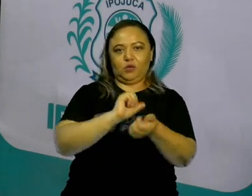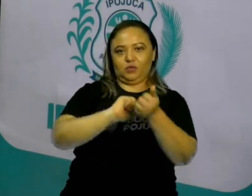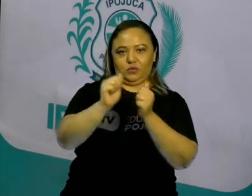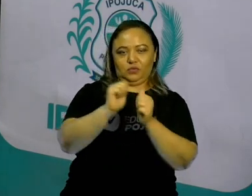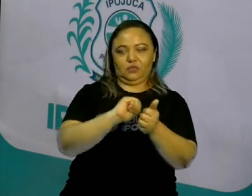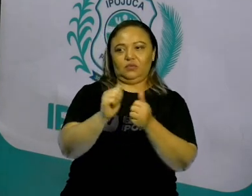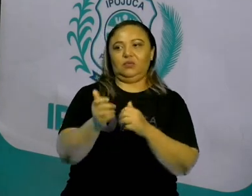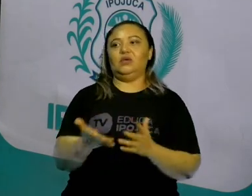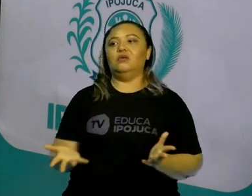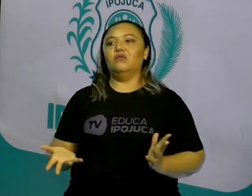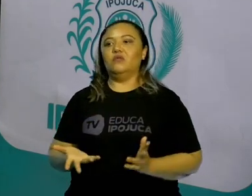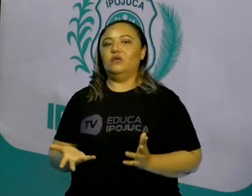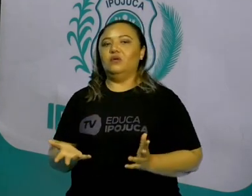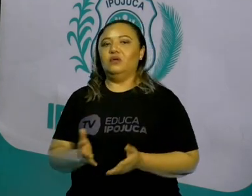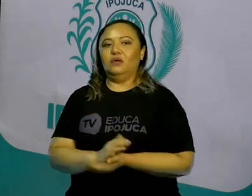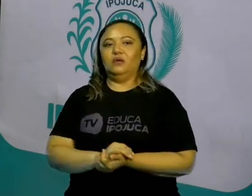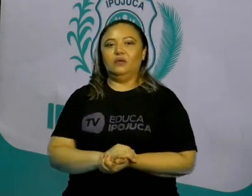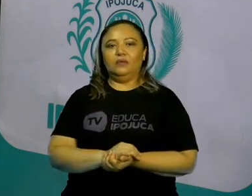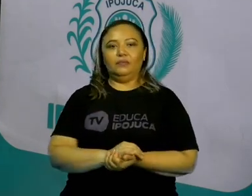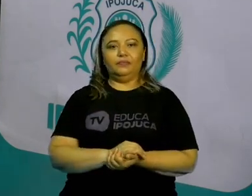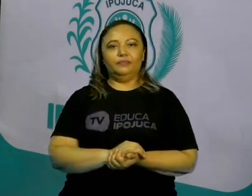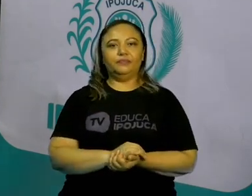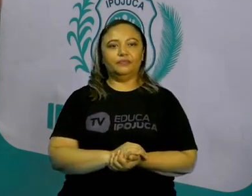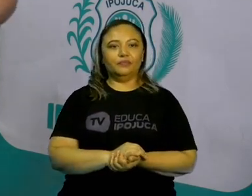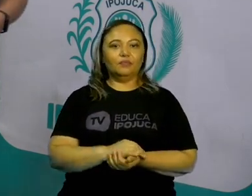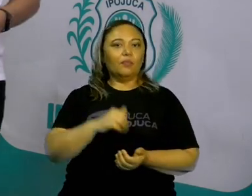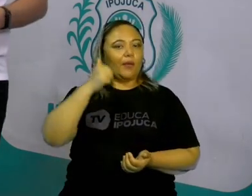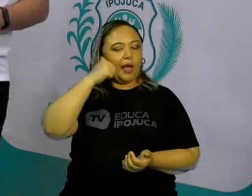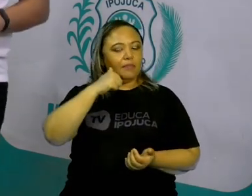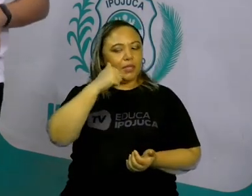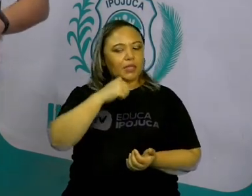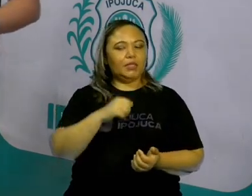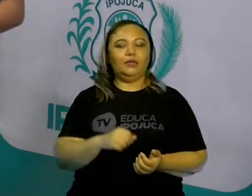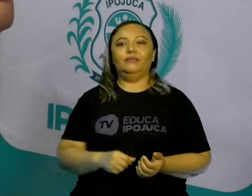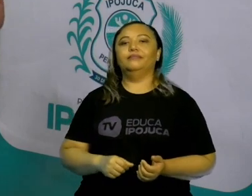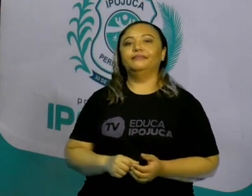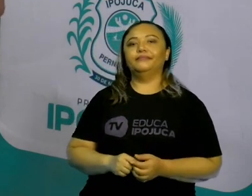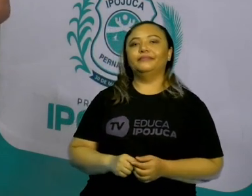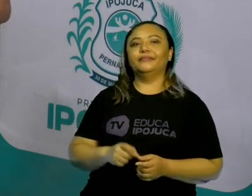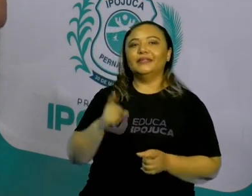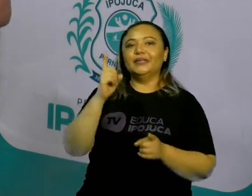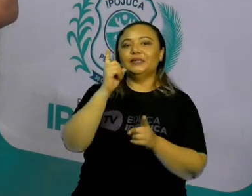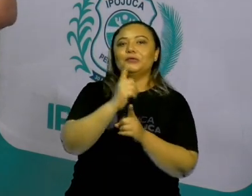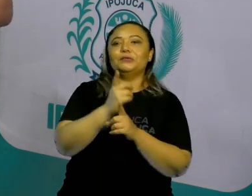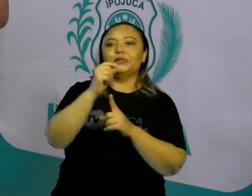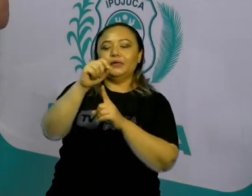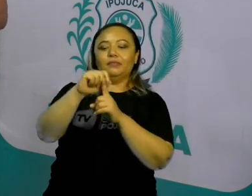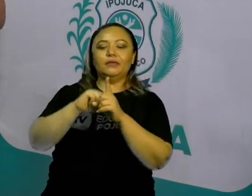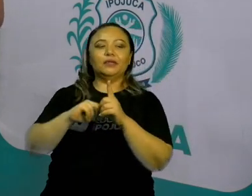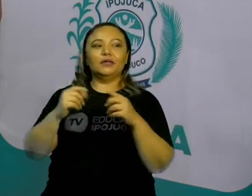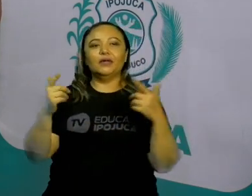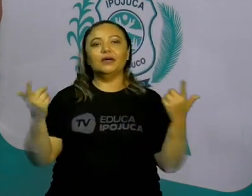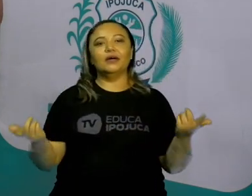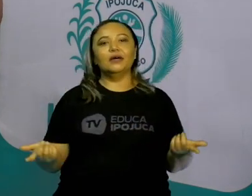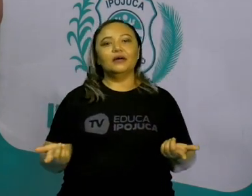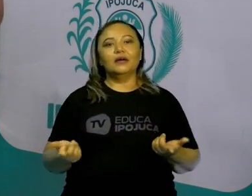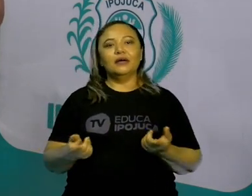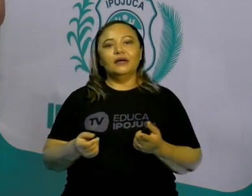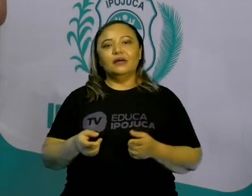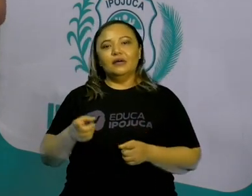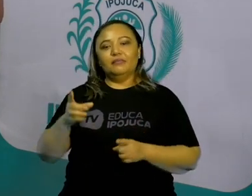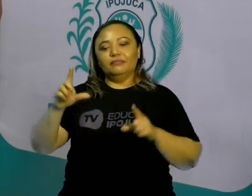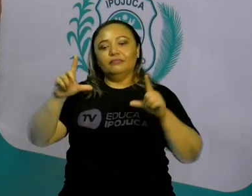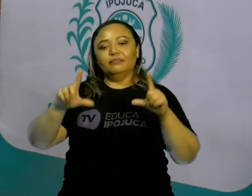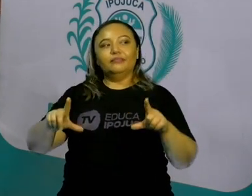sabendo que é espaço amostral, que é a probabilidade. Julieta, sua vez, qual a chance de encontrar uma banana aqui nesse meio?